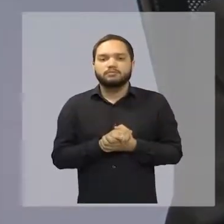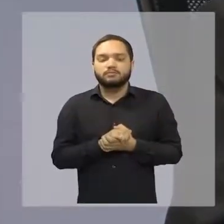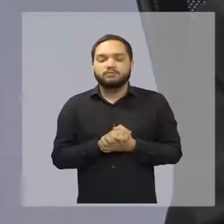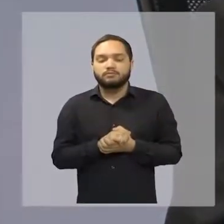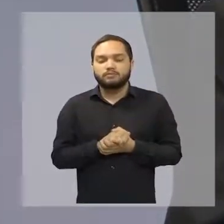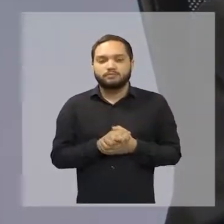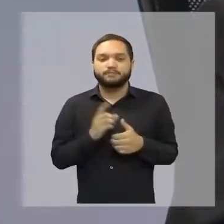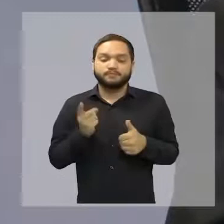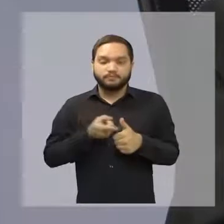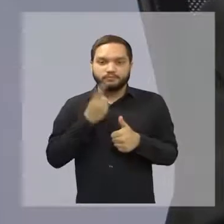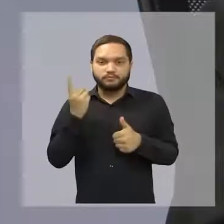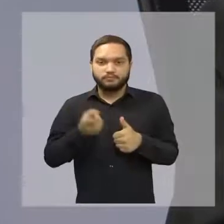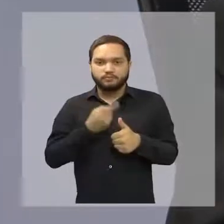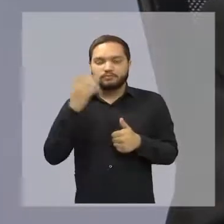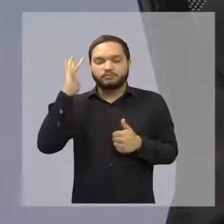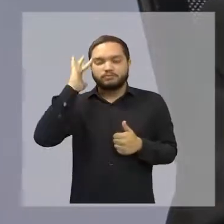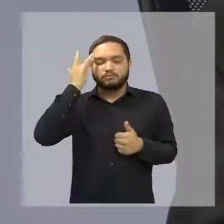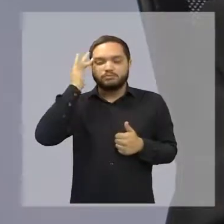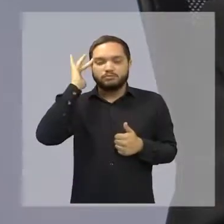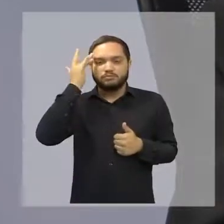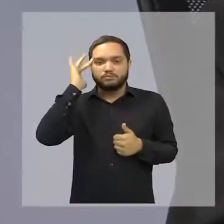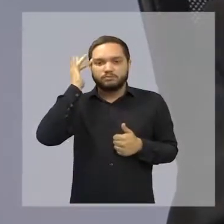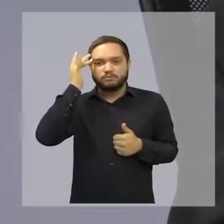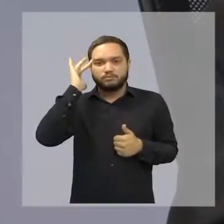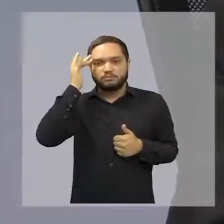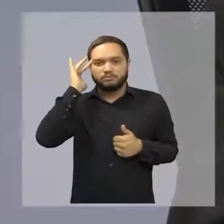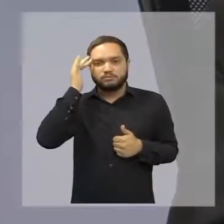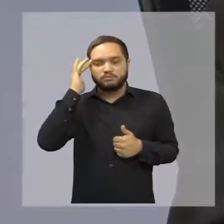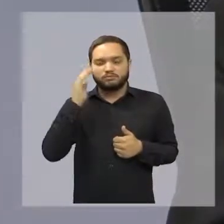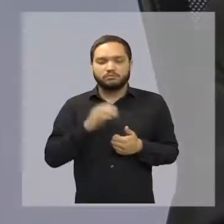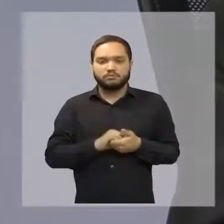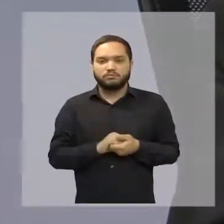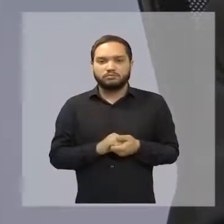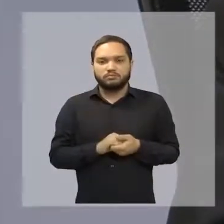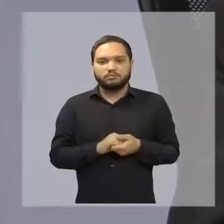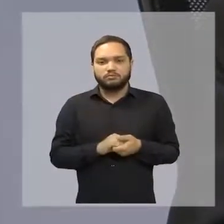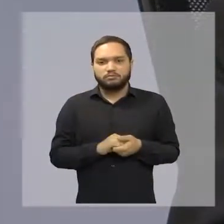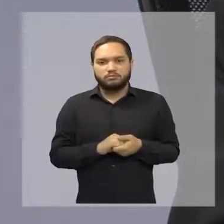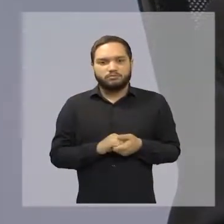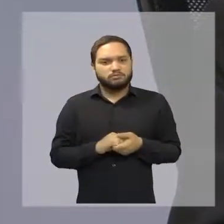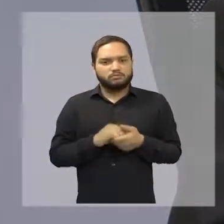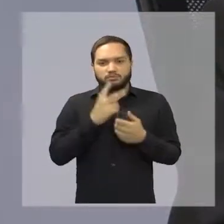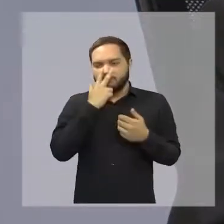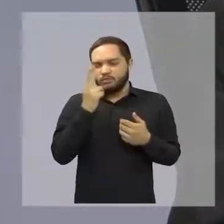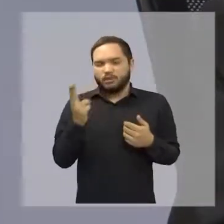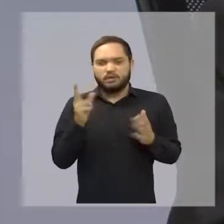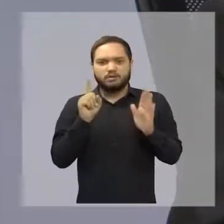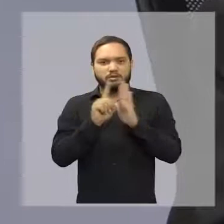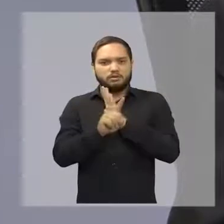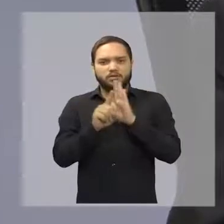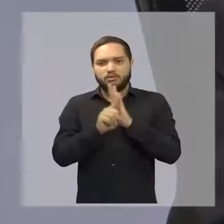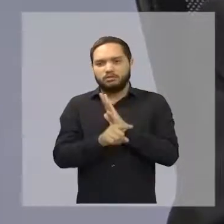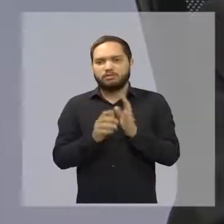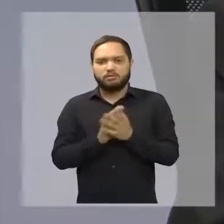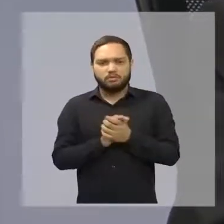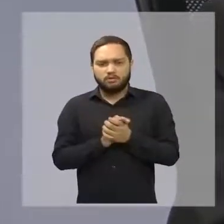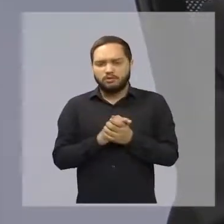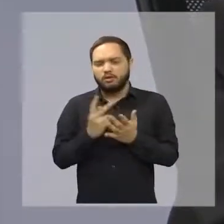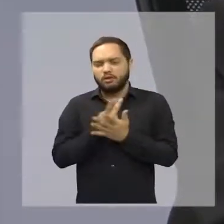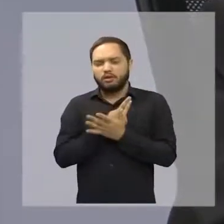Mas, em primeiro lugar, eu acho adequada não se fazer nada, não permitir que o